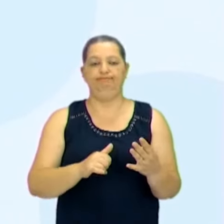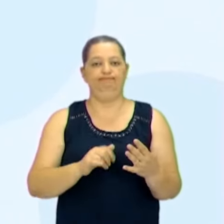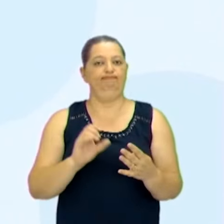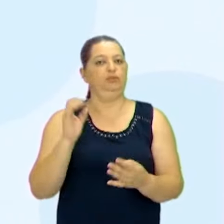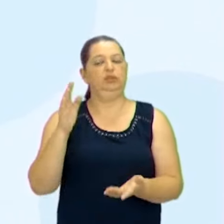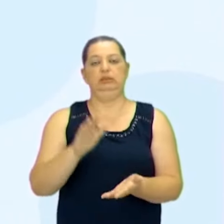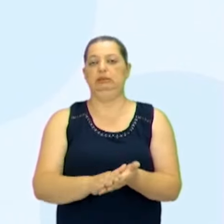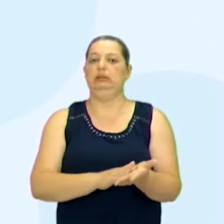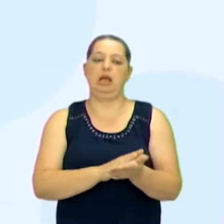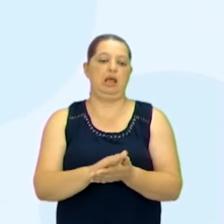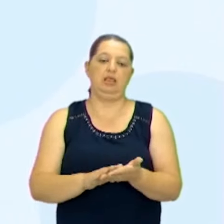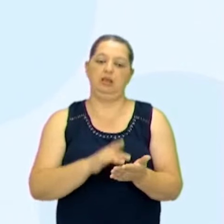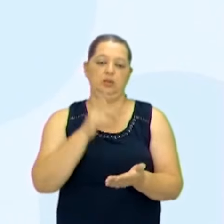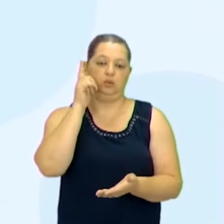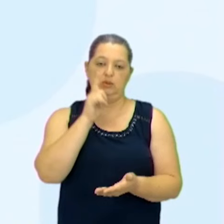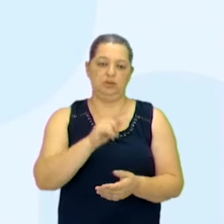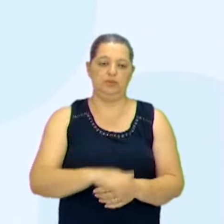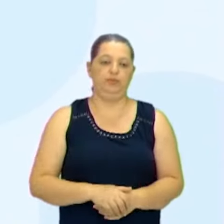norte-americana,